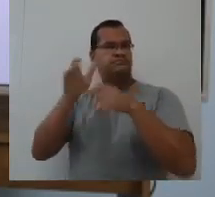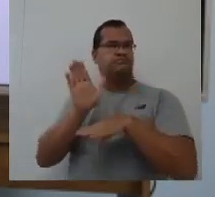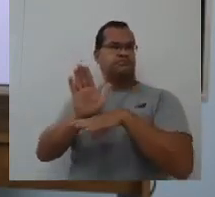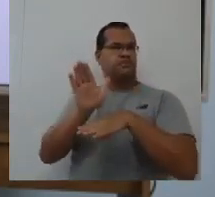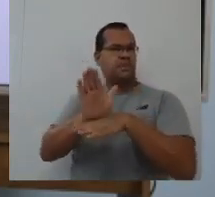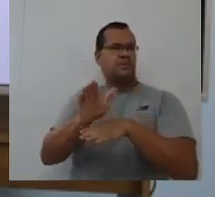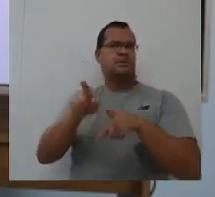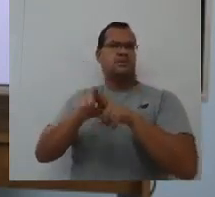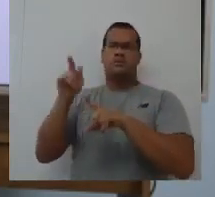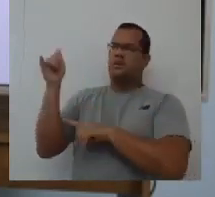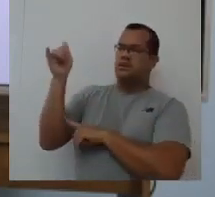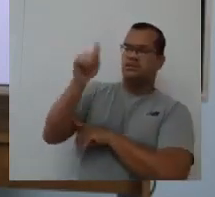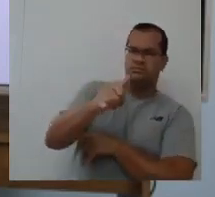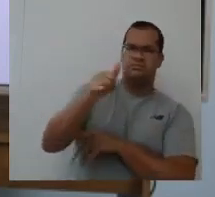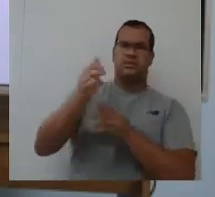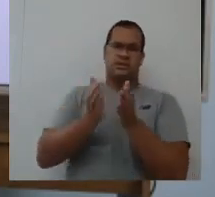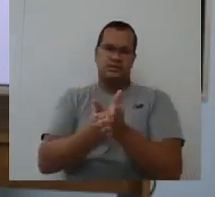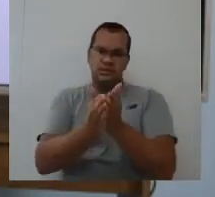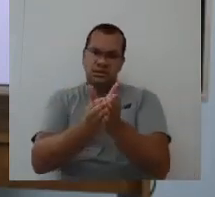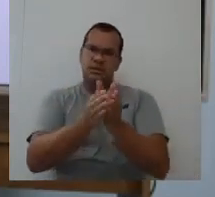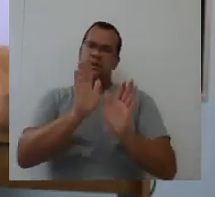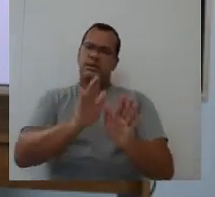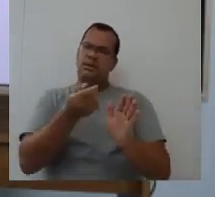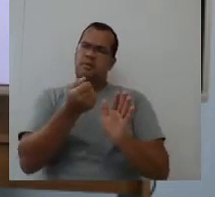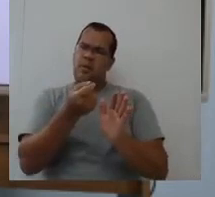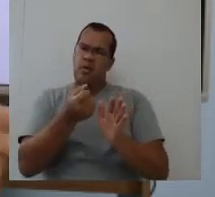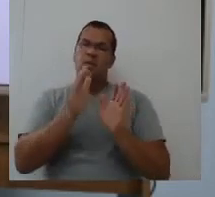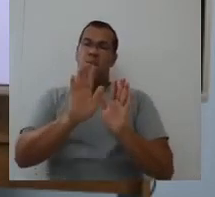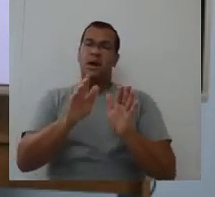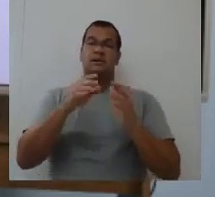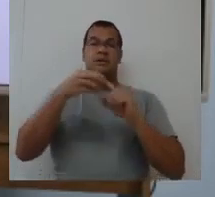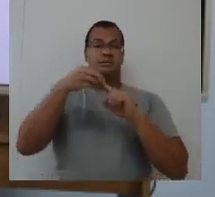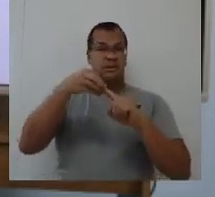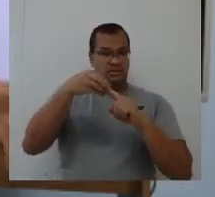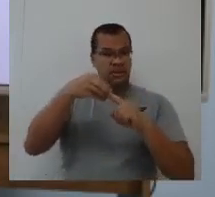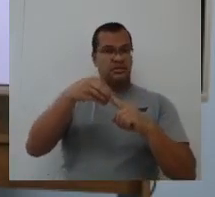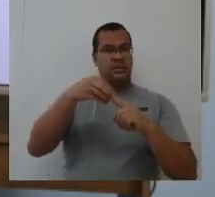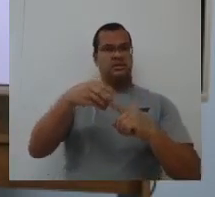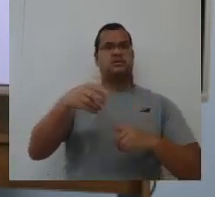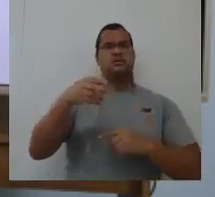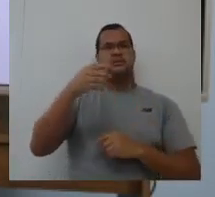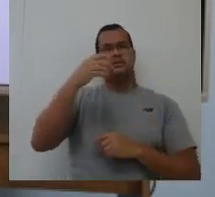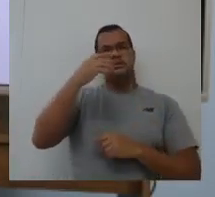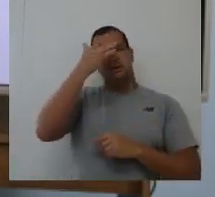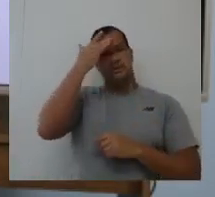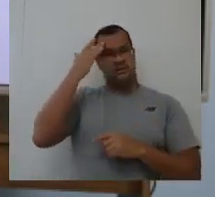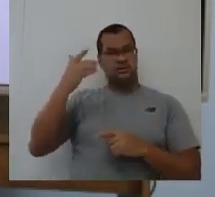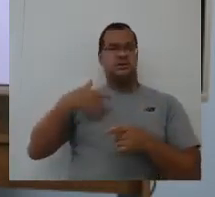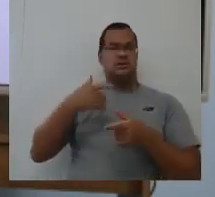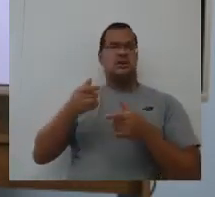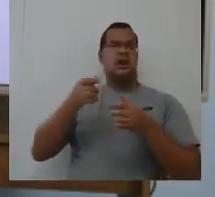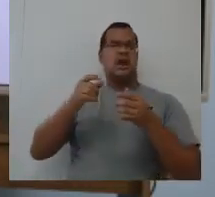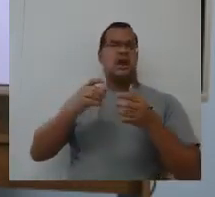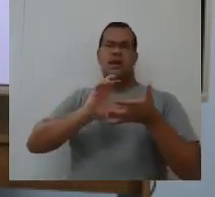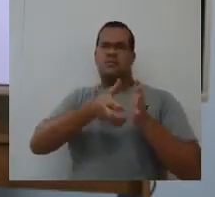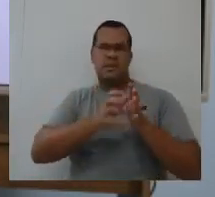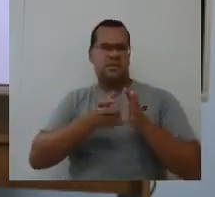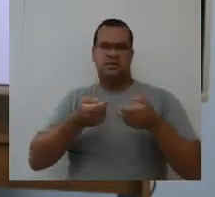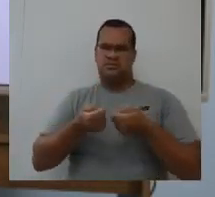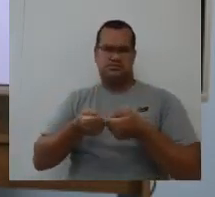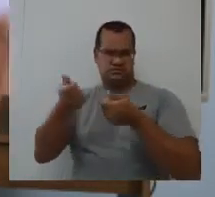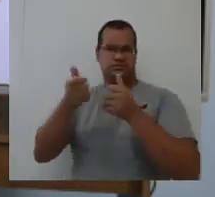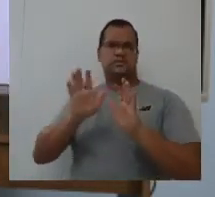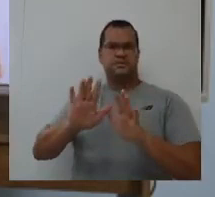nos combates aéreos, navais, levemente, mas principalmente com a disponibilidade de mantimentos, certo? Então, eu trago um